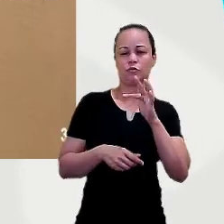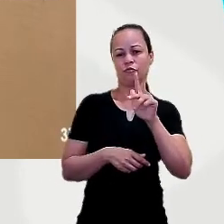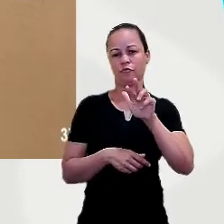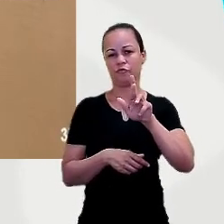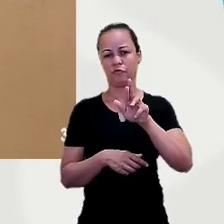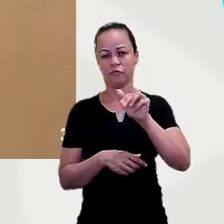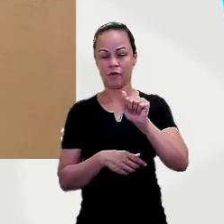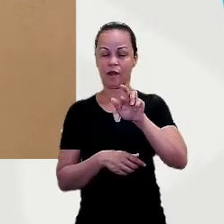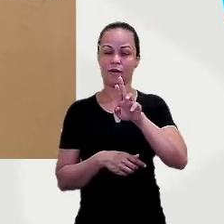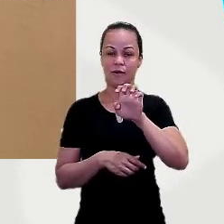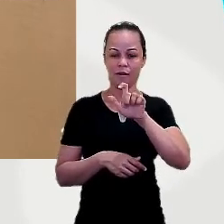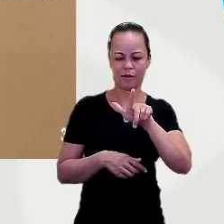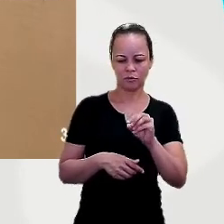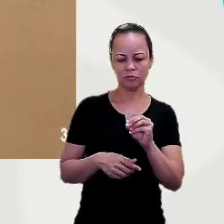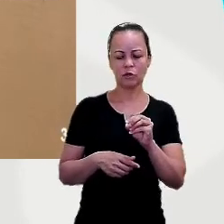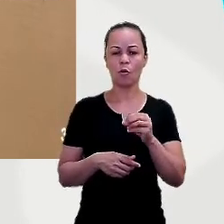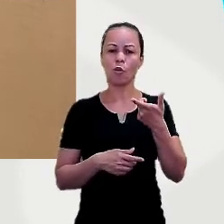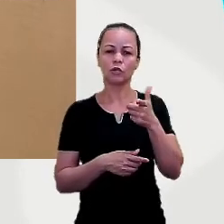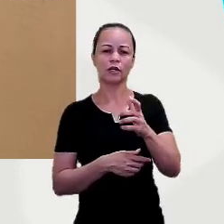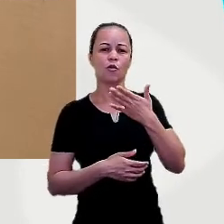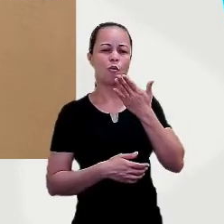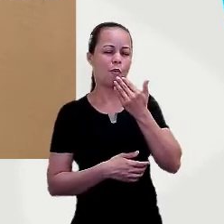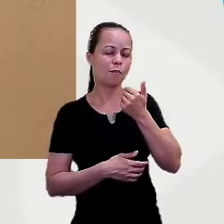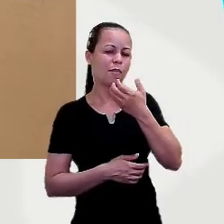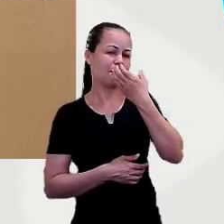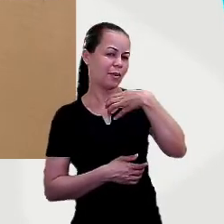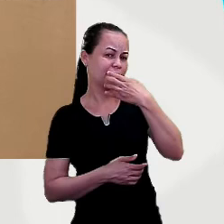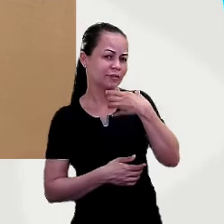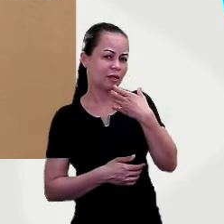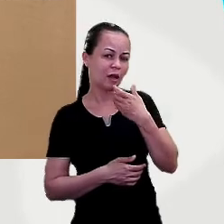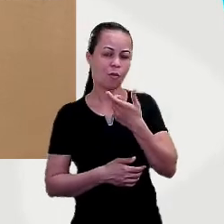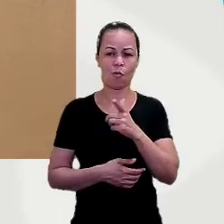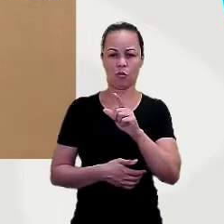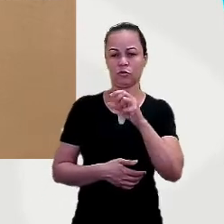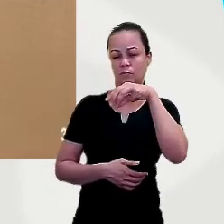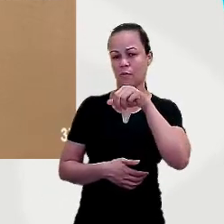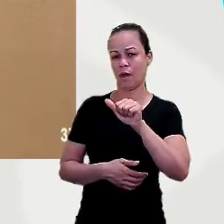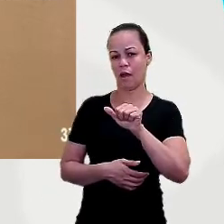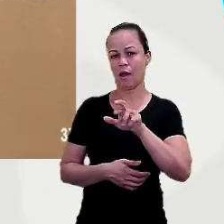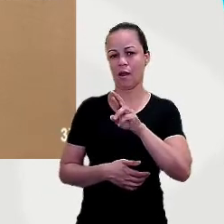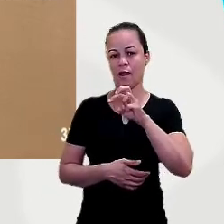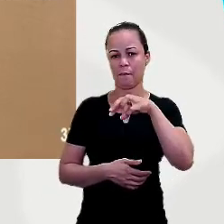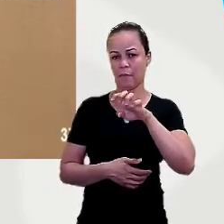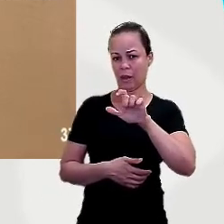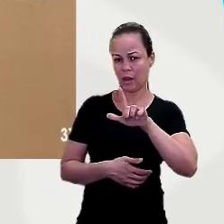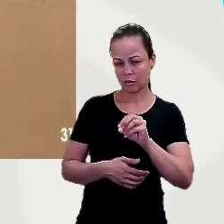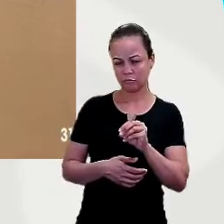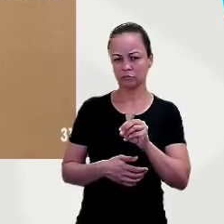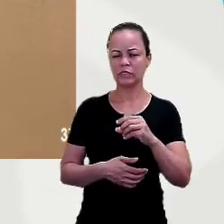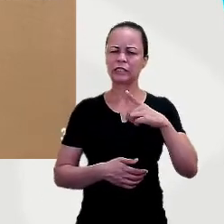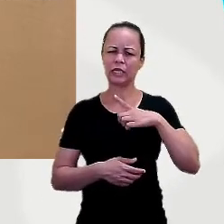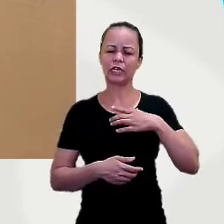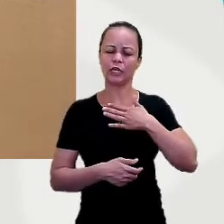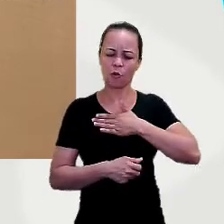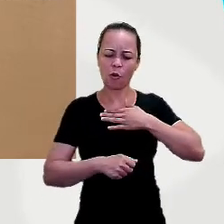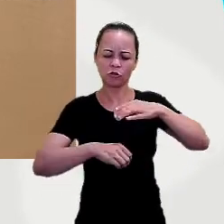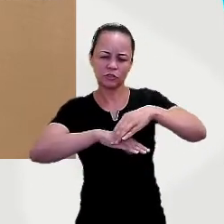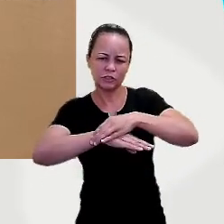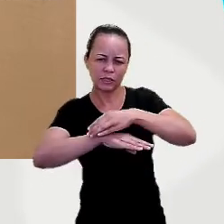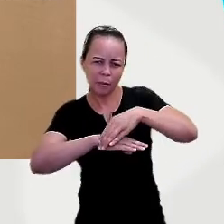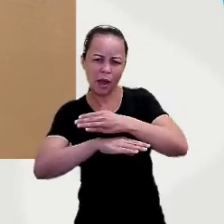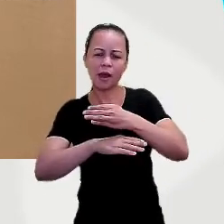Uns querem comer maçã. Outros preferem marmelo. Tem quem goste de sapato. Tem quem